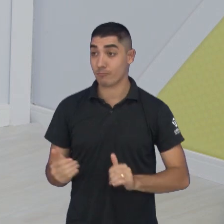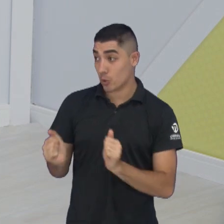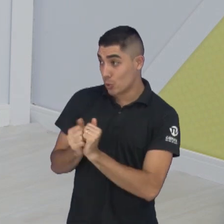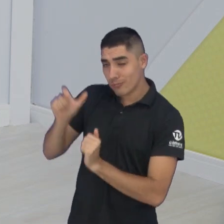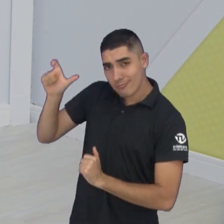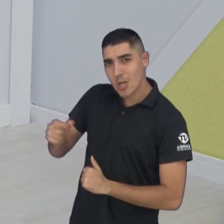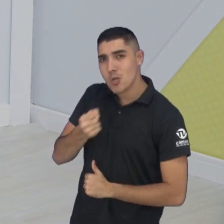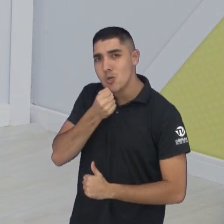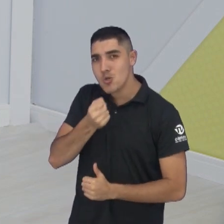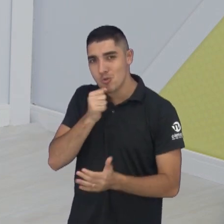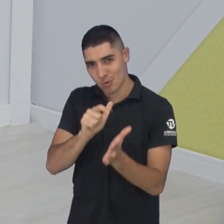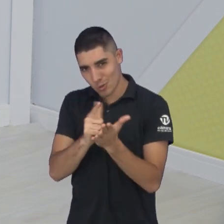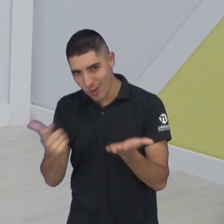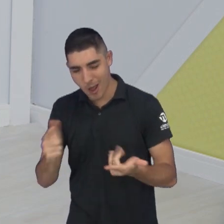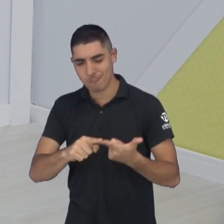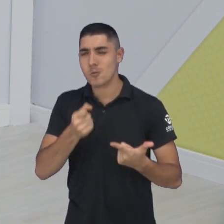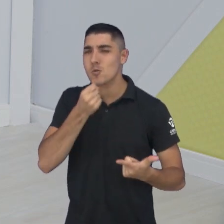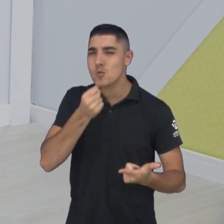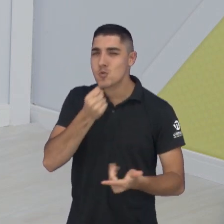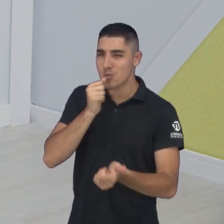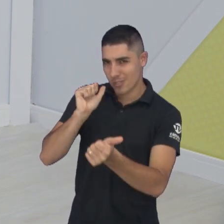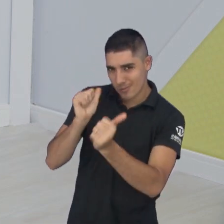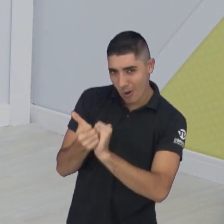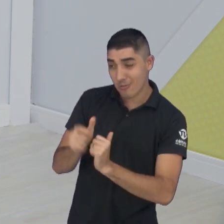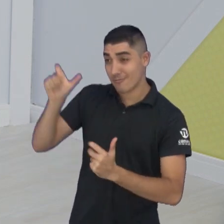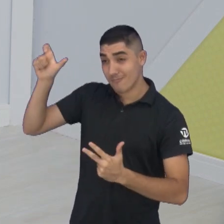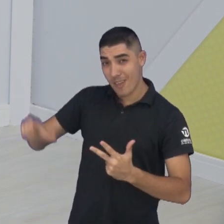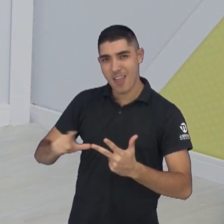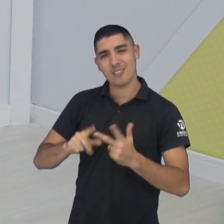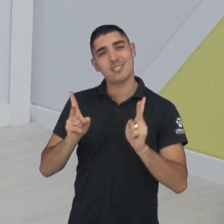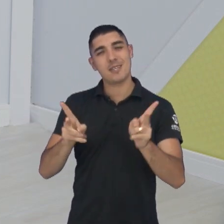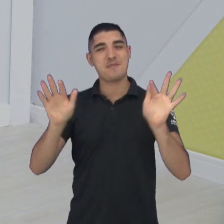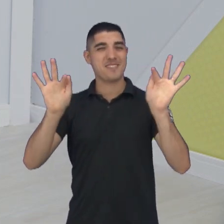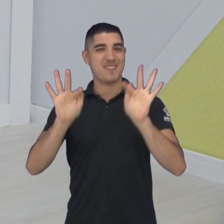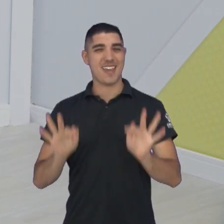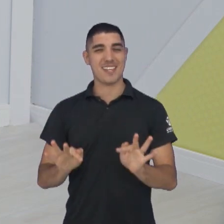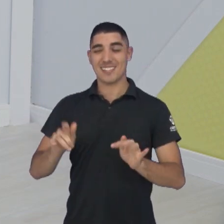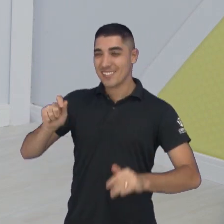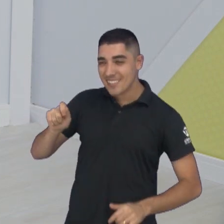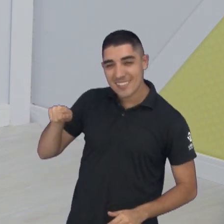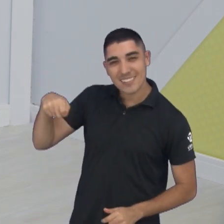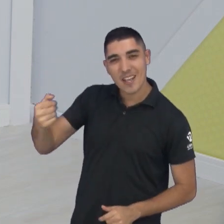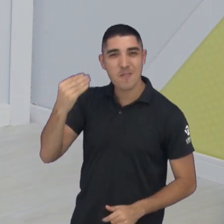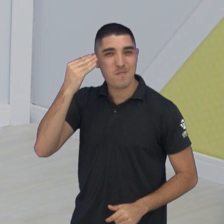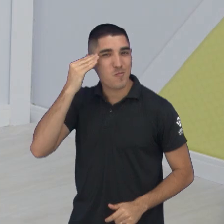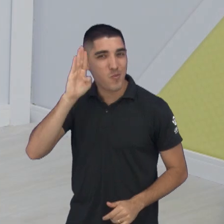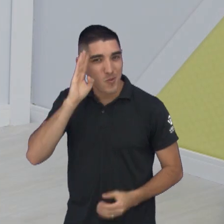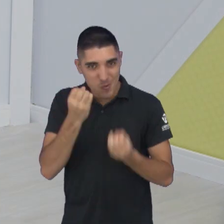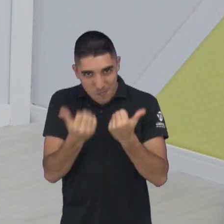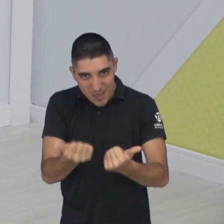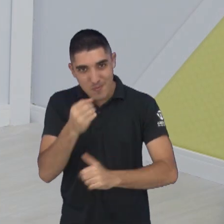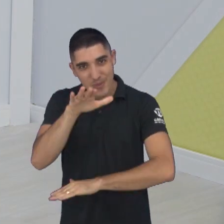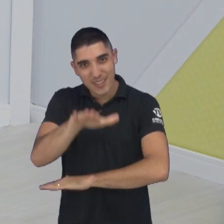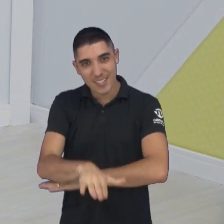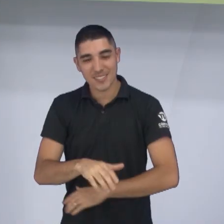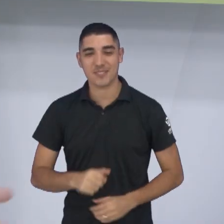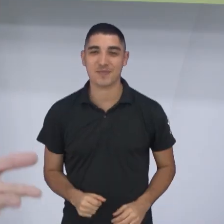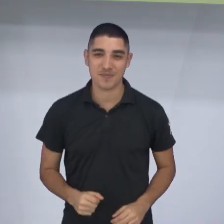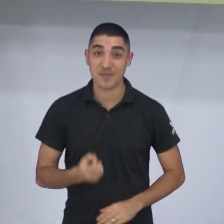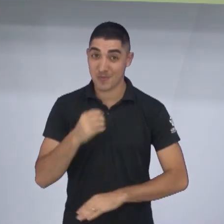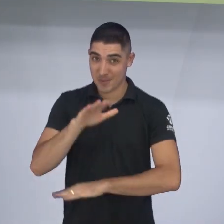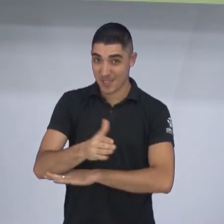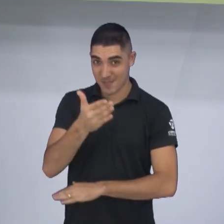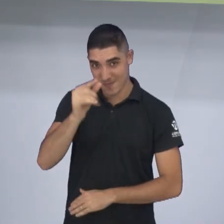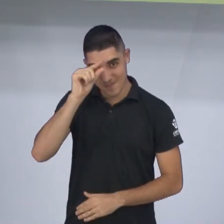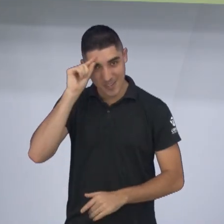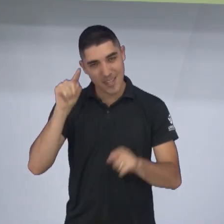ele, jornalista, repórter esportivo, tá feliz da vida, o nosso querido Bruno Castilho. Tudo bem, Brunão? Boa tarde. Boa tarde,